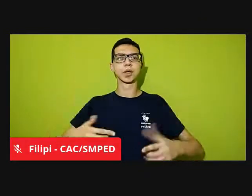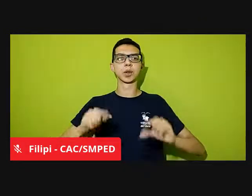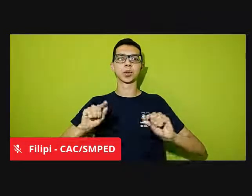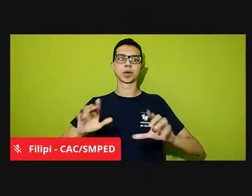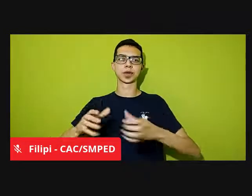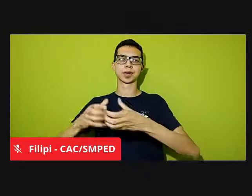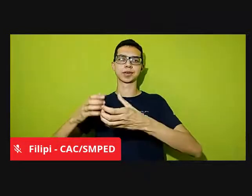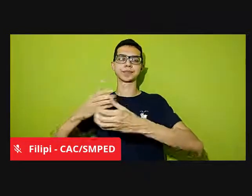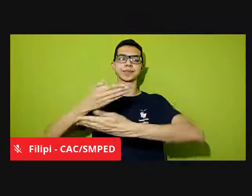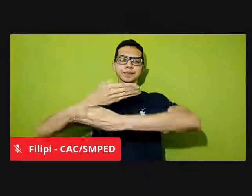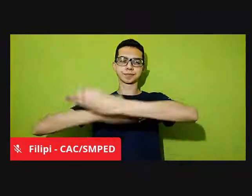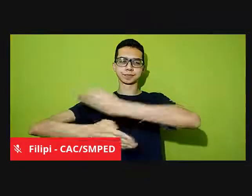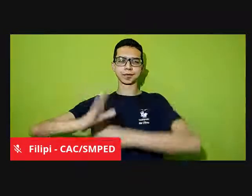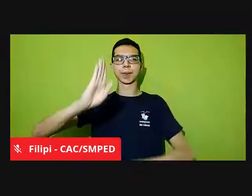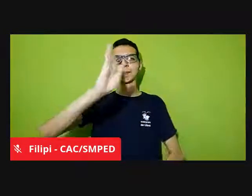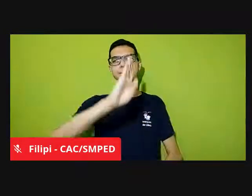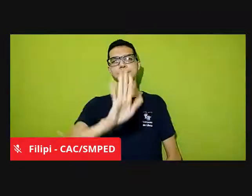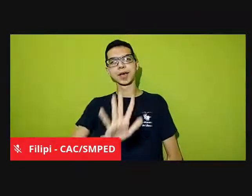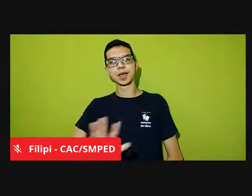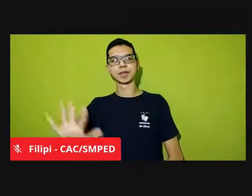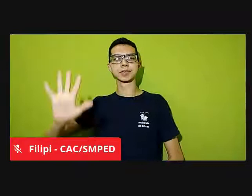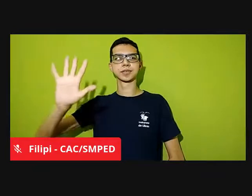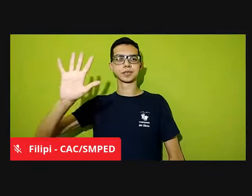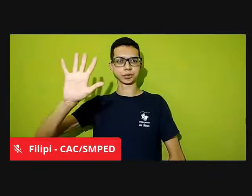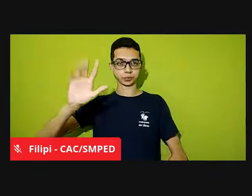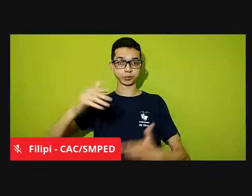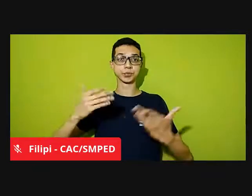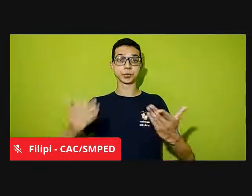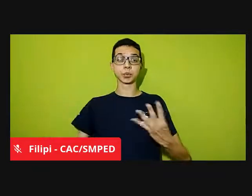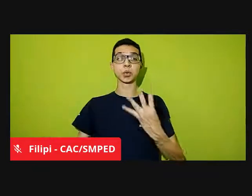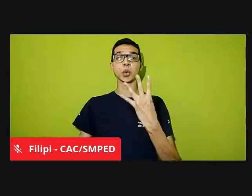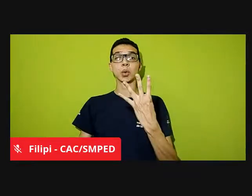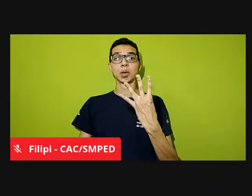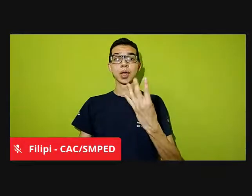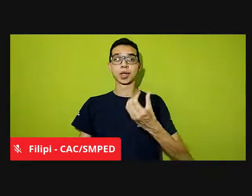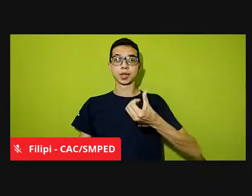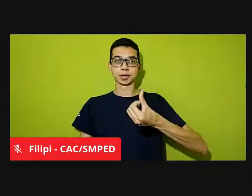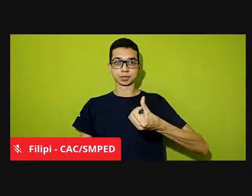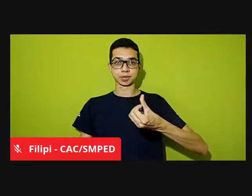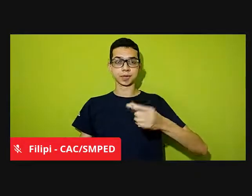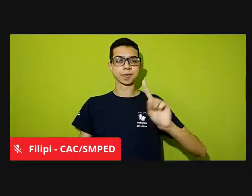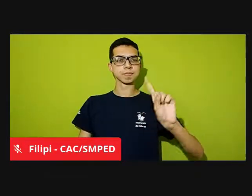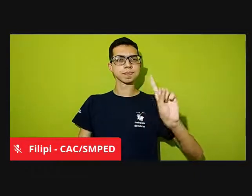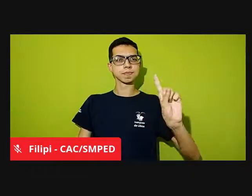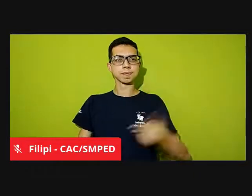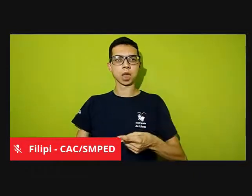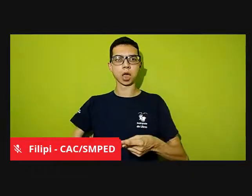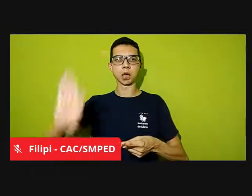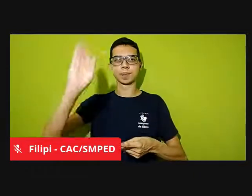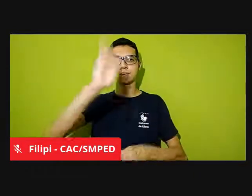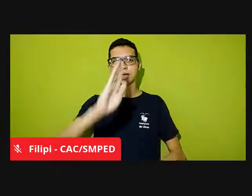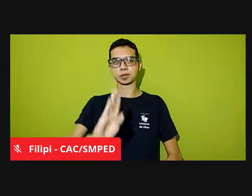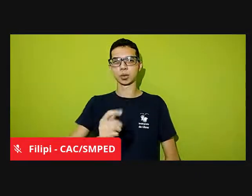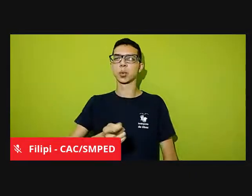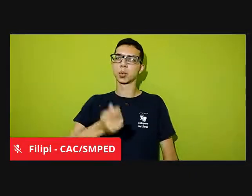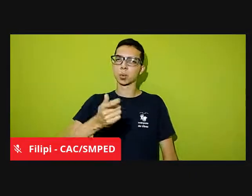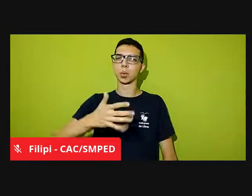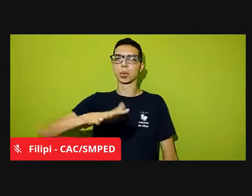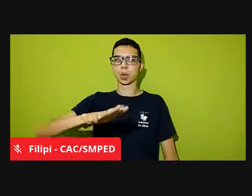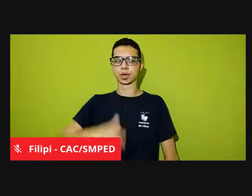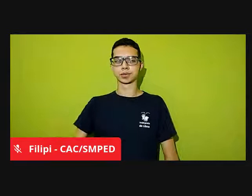nível Brasil, nós estamos falando de quase 46 milhões de brasileiros. Isso significa que